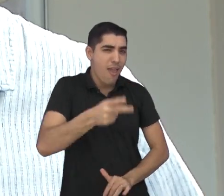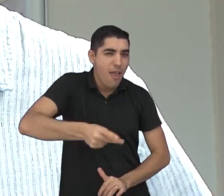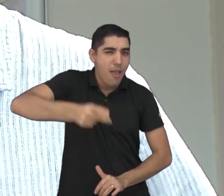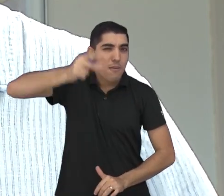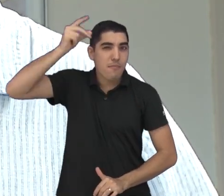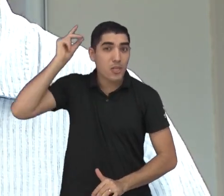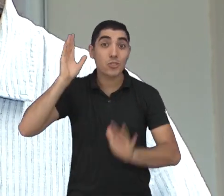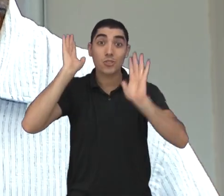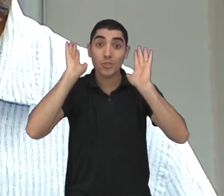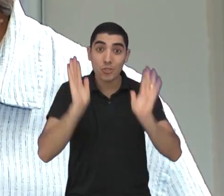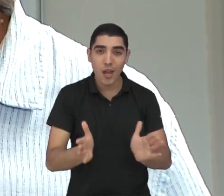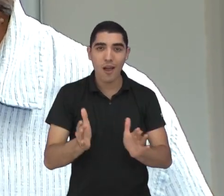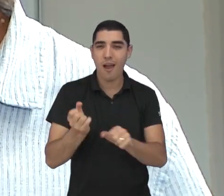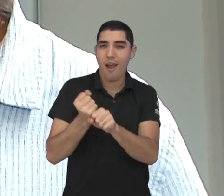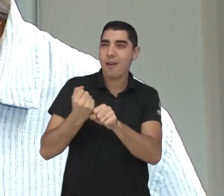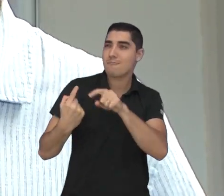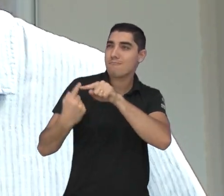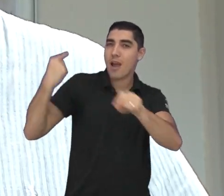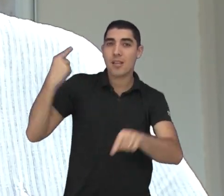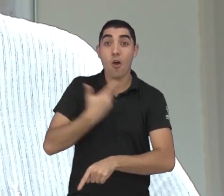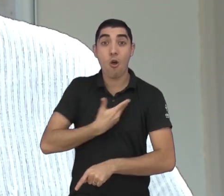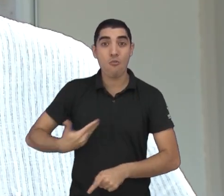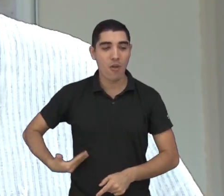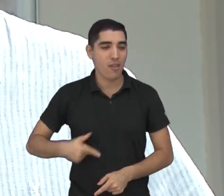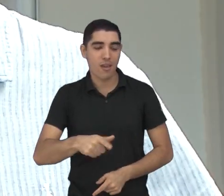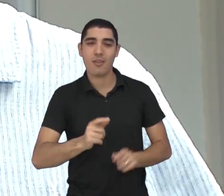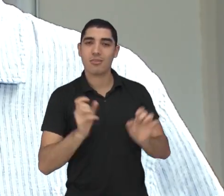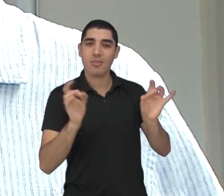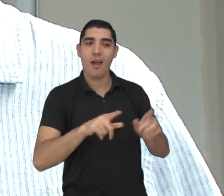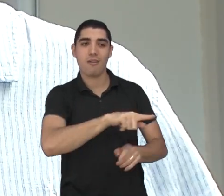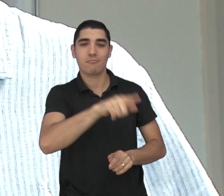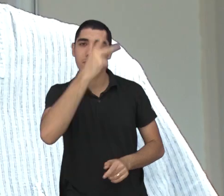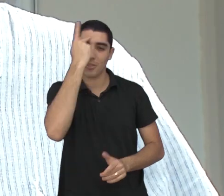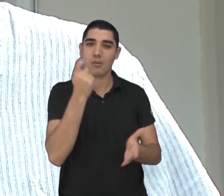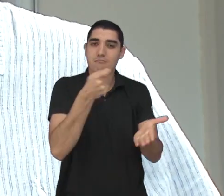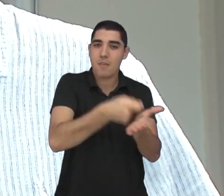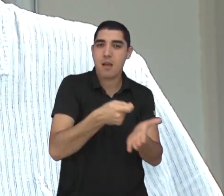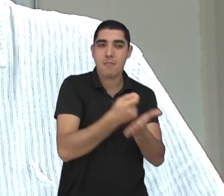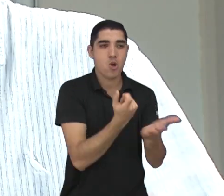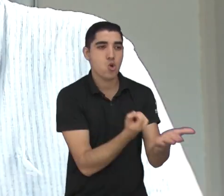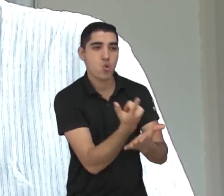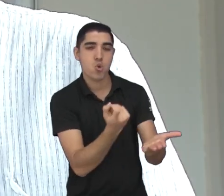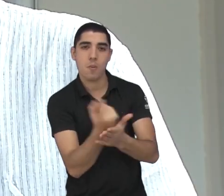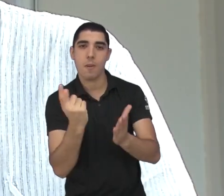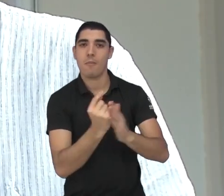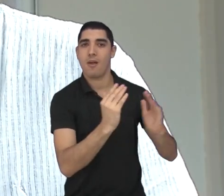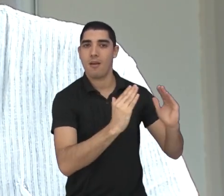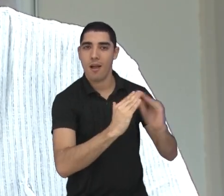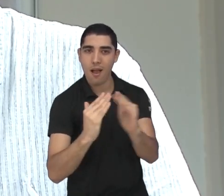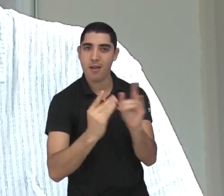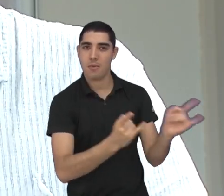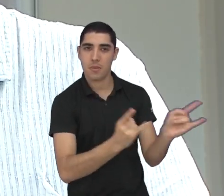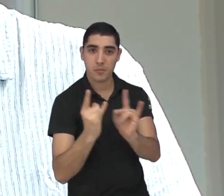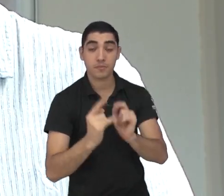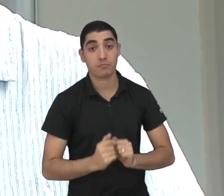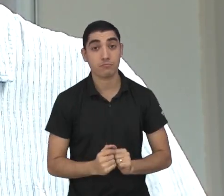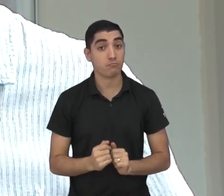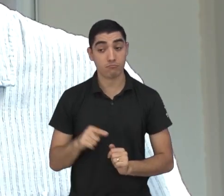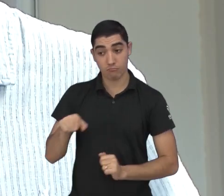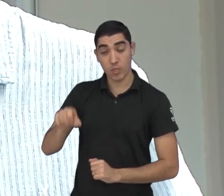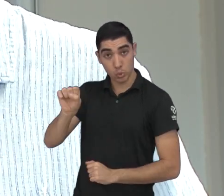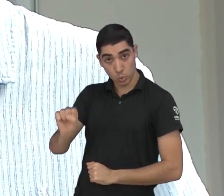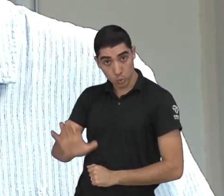daqueles loteamentos que haviam sido aprovados anos atrás. Então, agora experimentou a ocupação dessas áreas. A